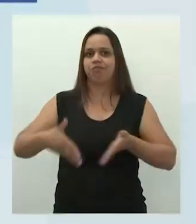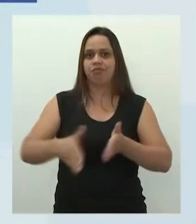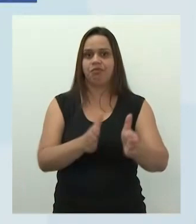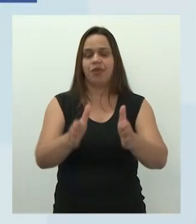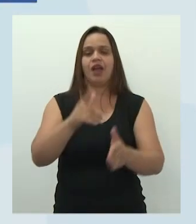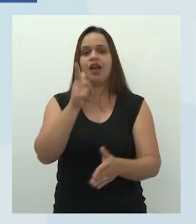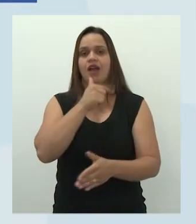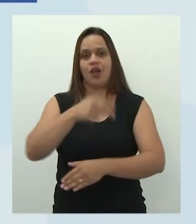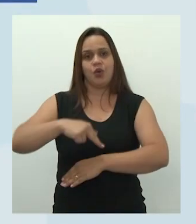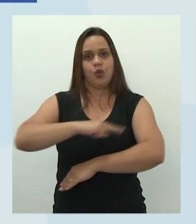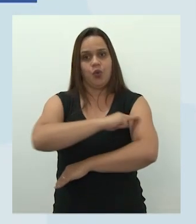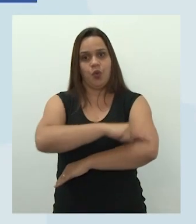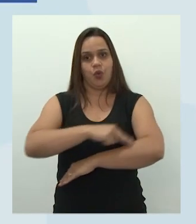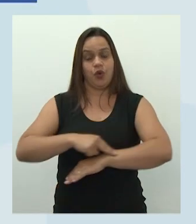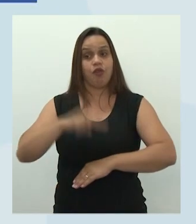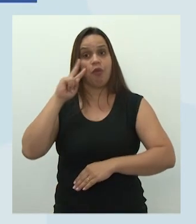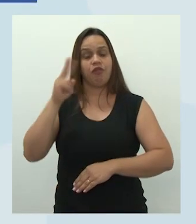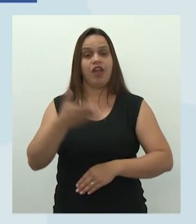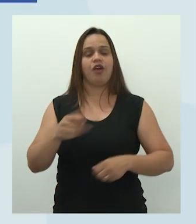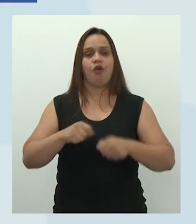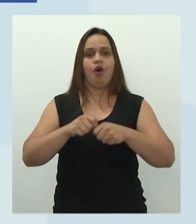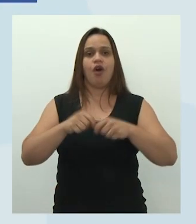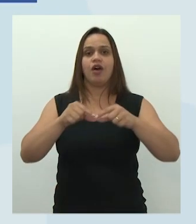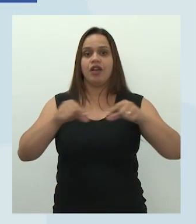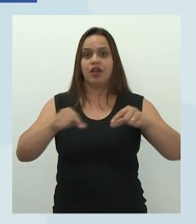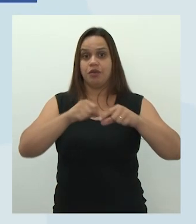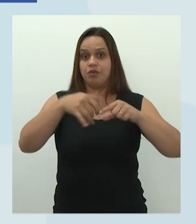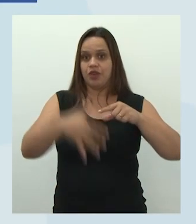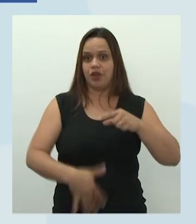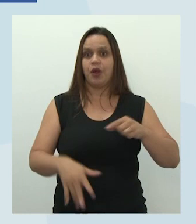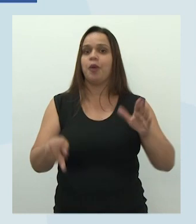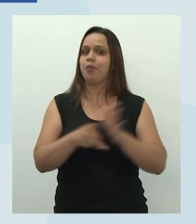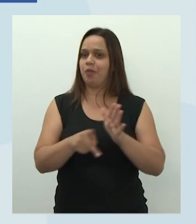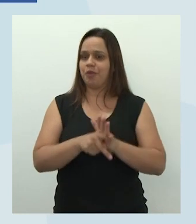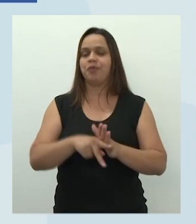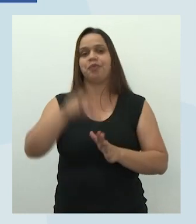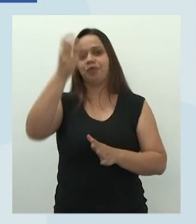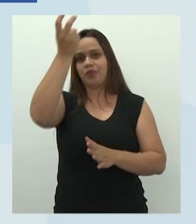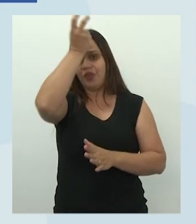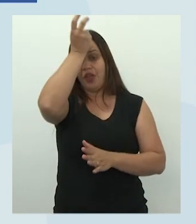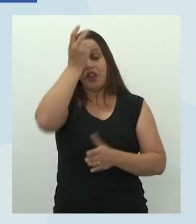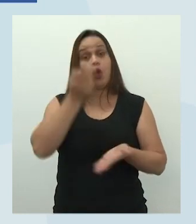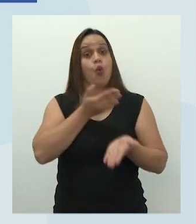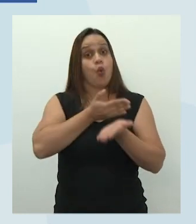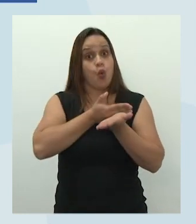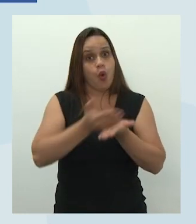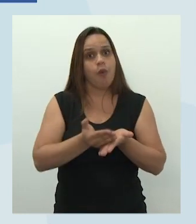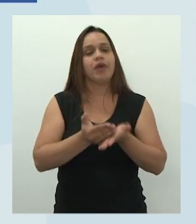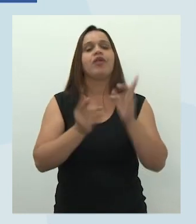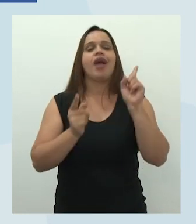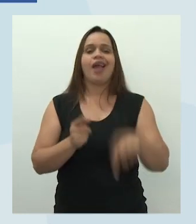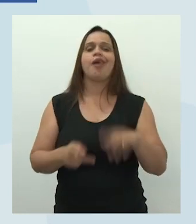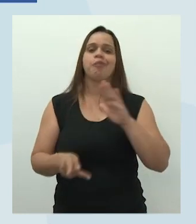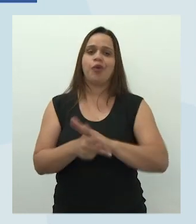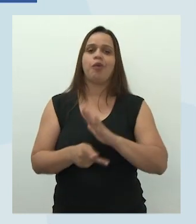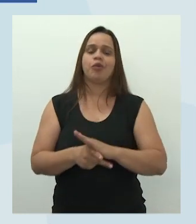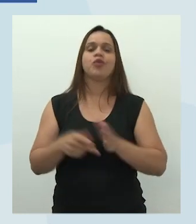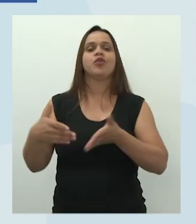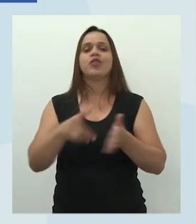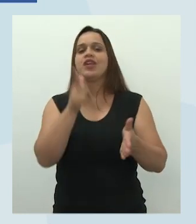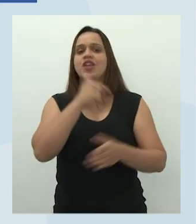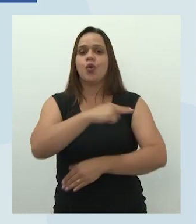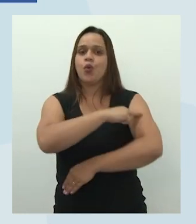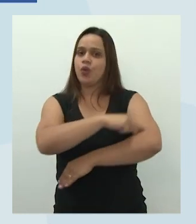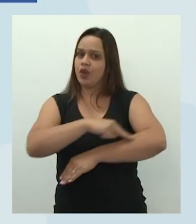olhadinha agora no nosso organograma do Egito. Então, mais uma vez, o ponto de partida é o rio Nilo, né? A partir